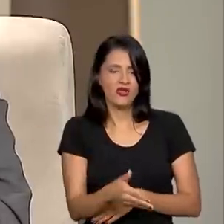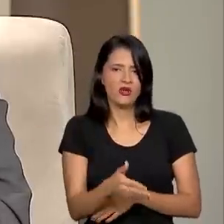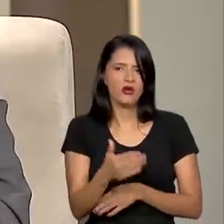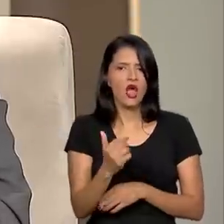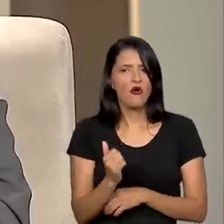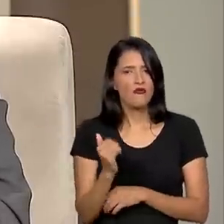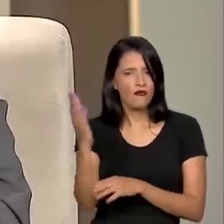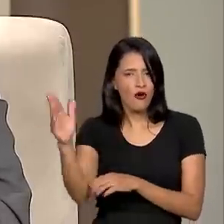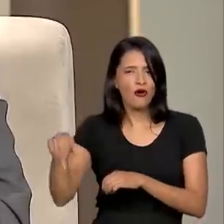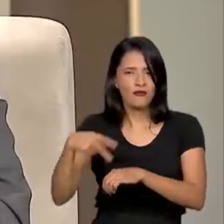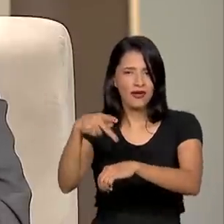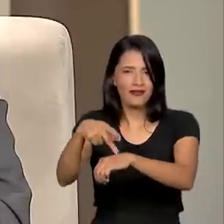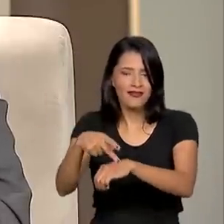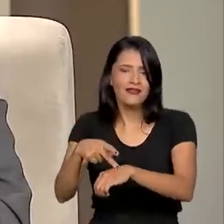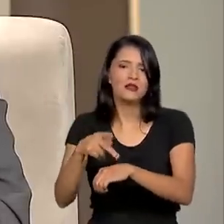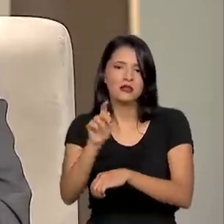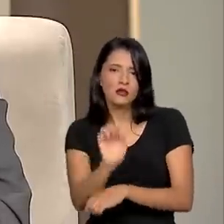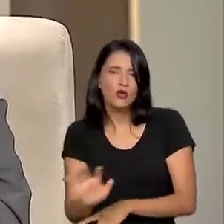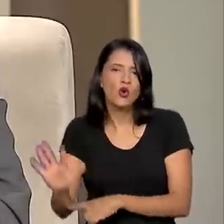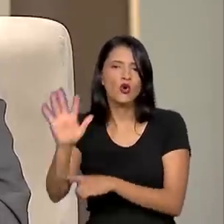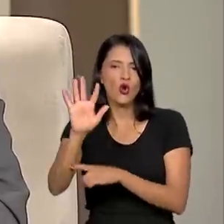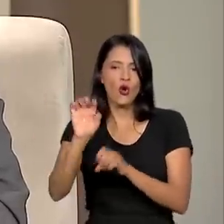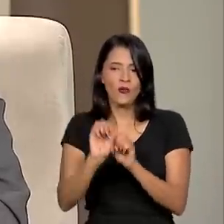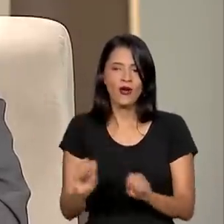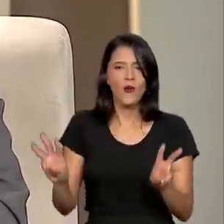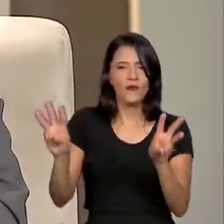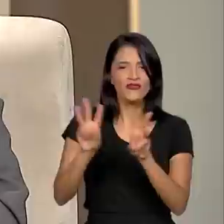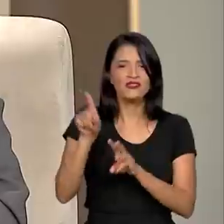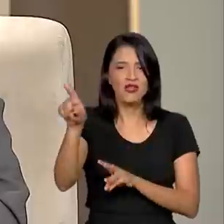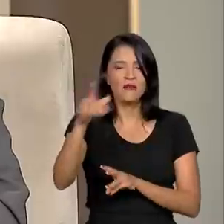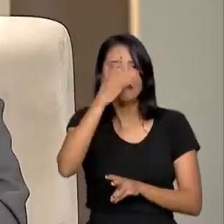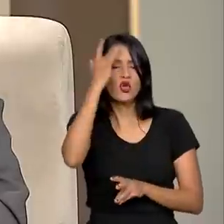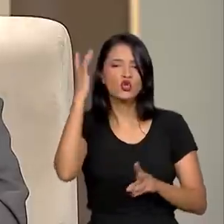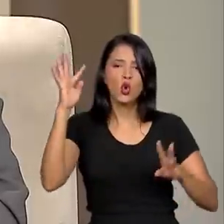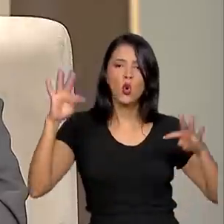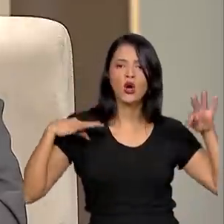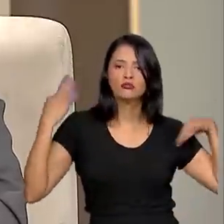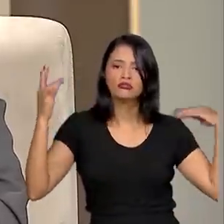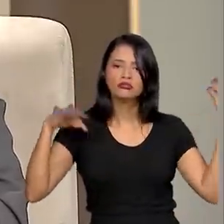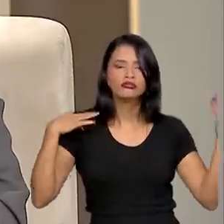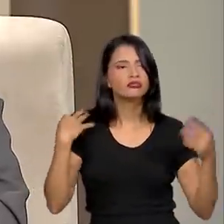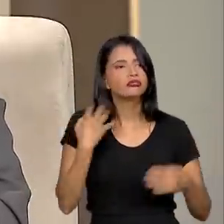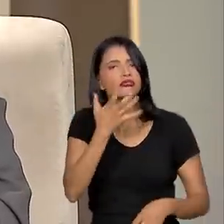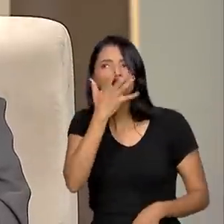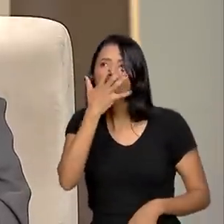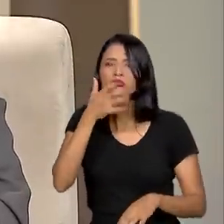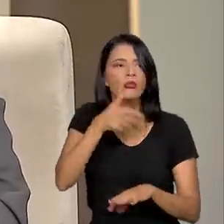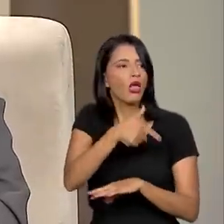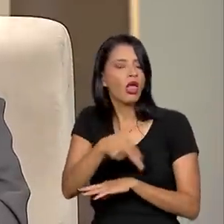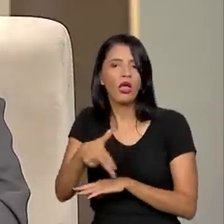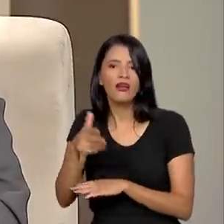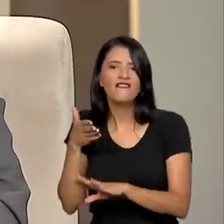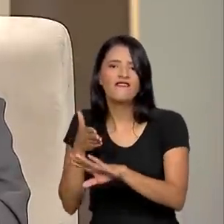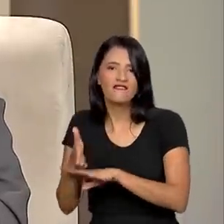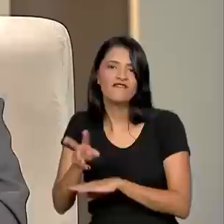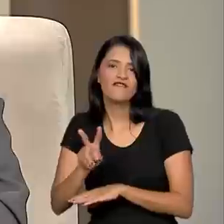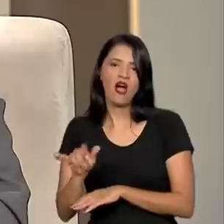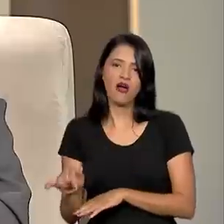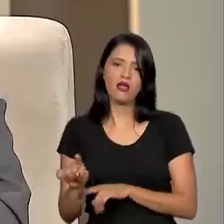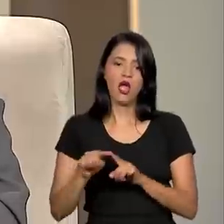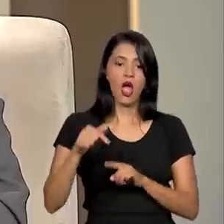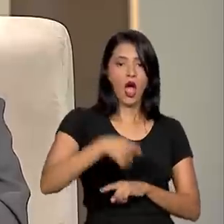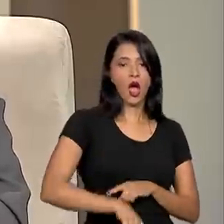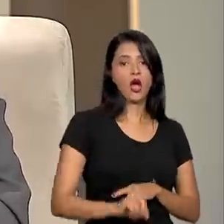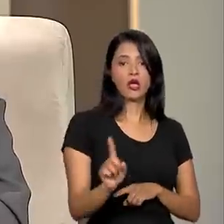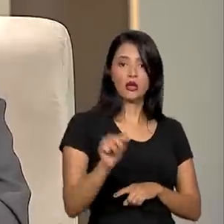europeus são frequentados muitas vezes por turistas que estão passando por ali e vão ao museu. Aqui não. Aqui é a nossa